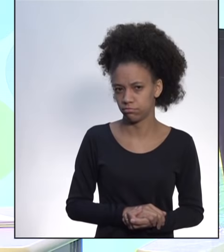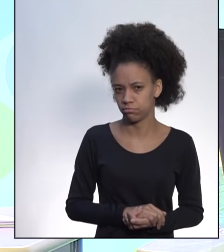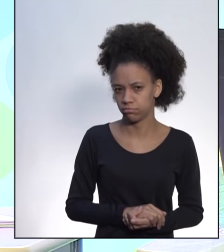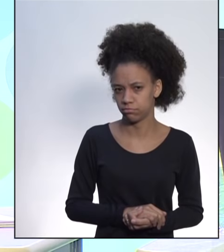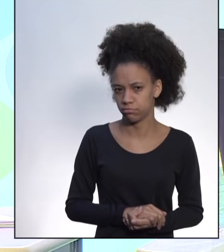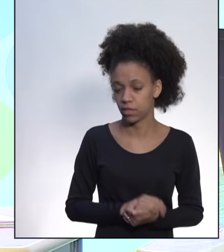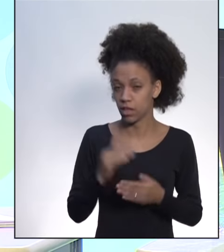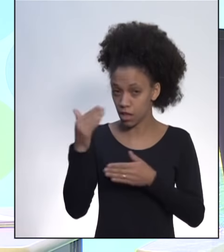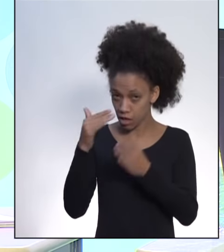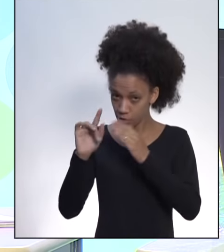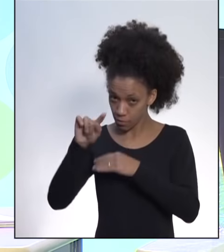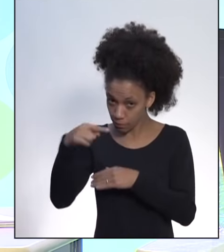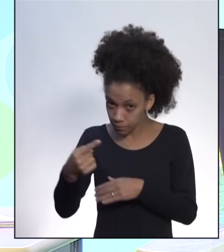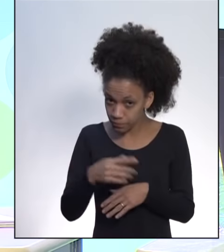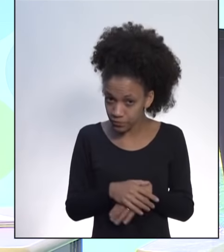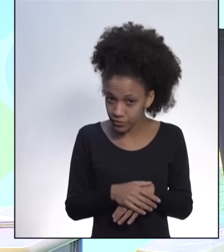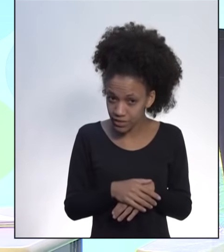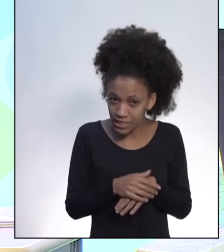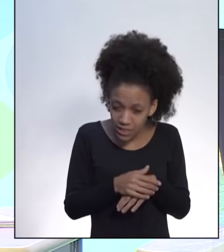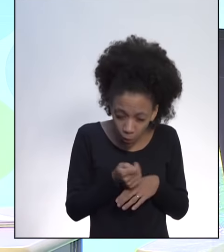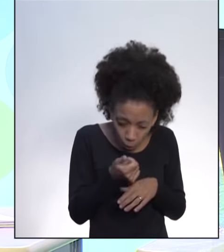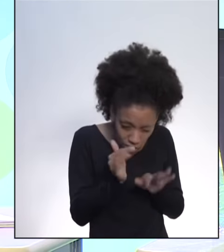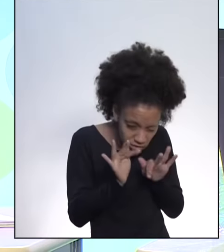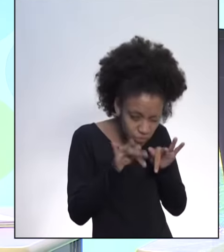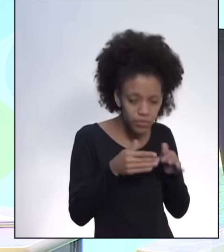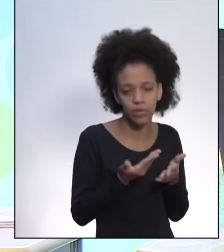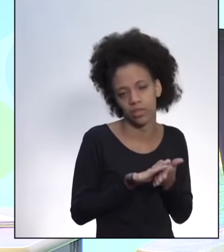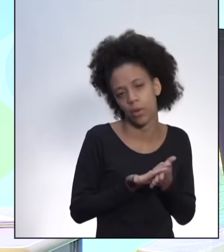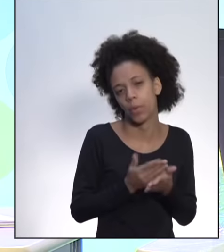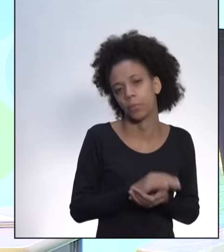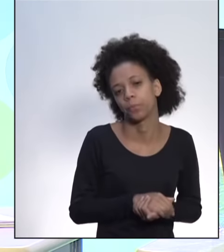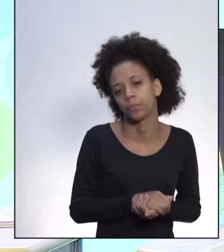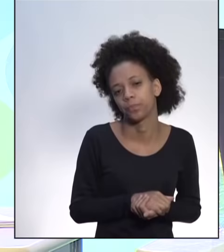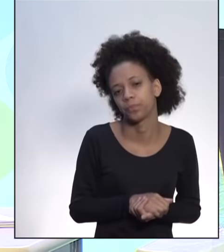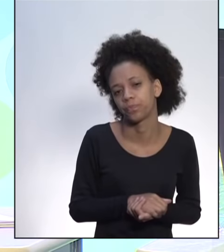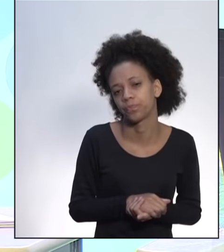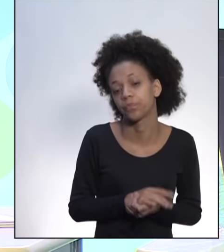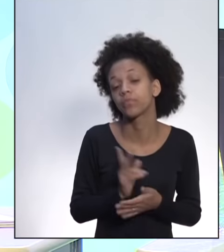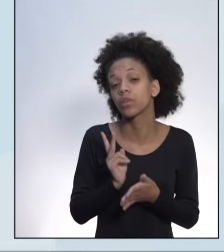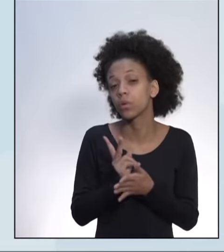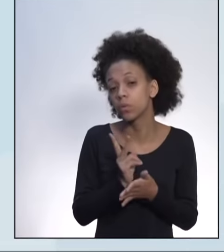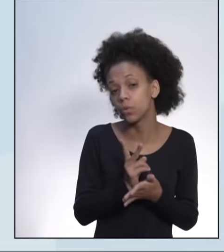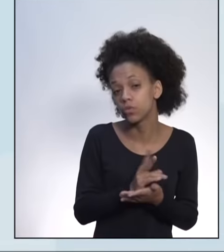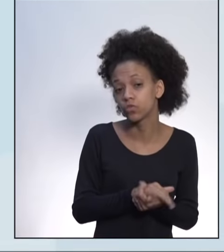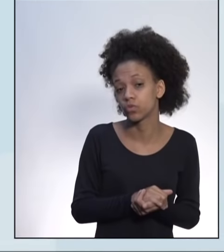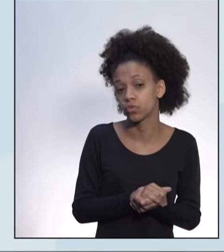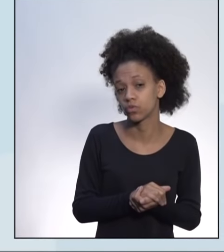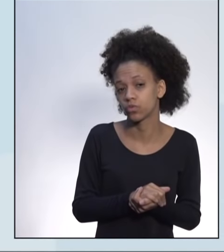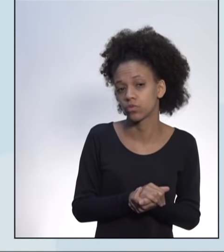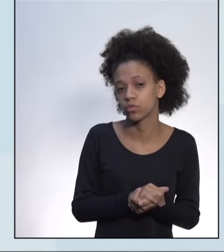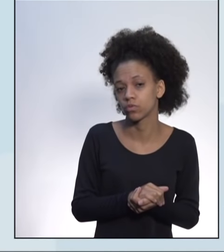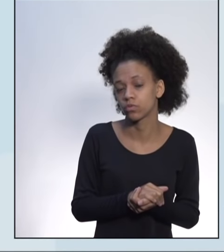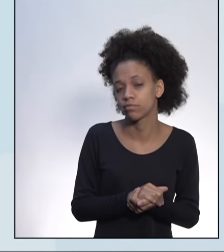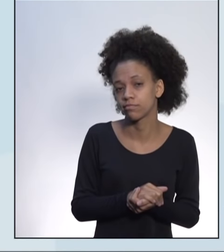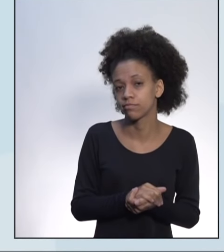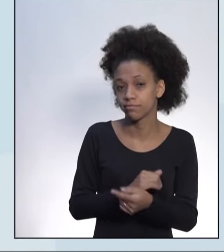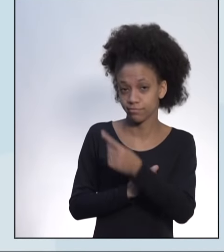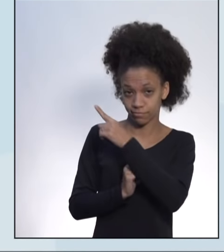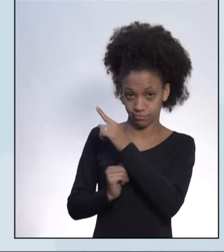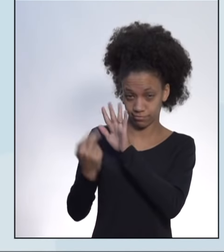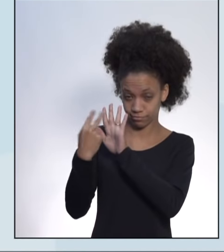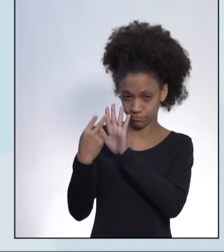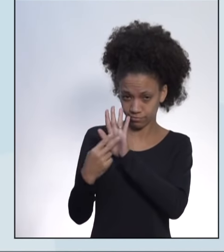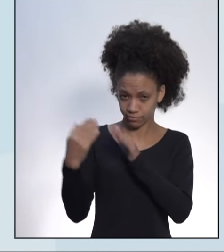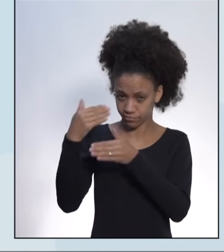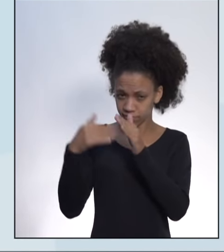vou passar para o próximo slide a gente tá chegando no final gente bom então continuando who are ecaloths